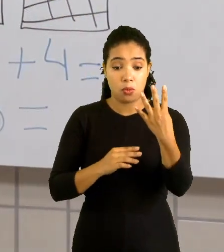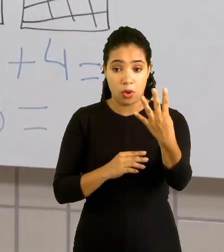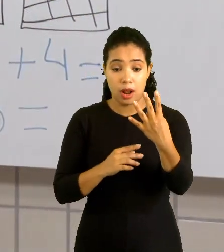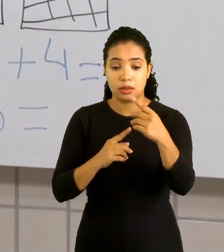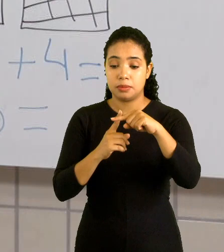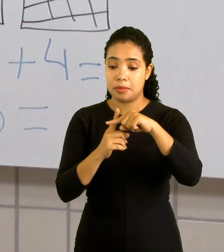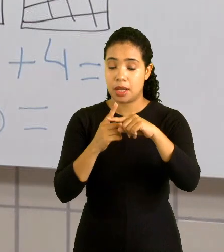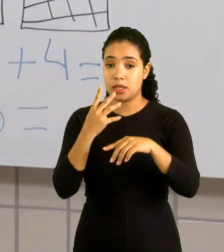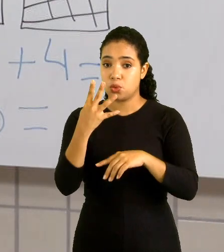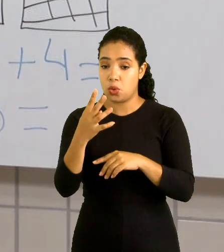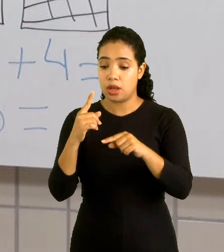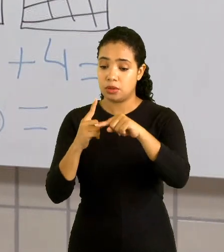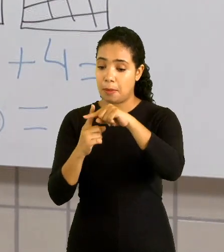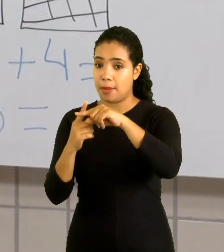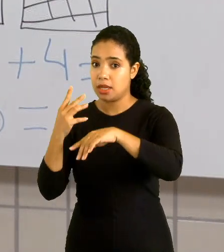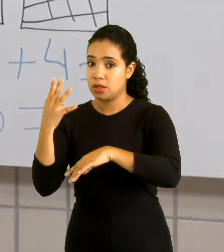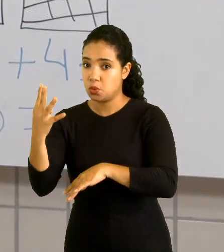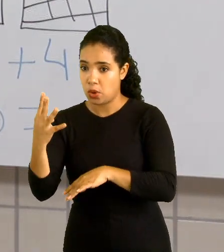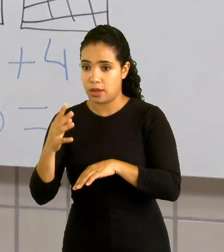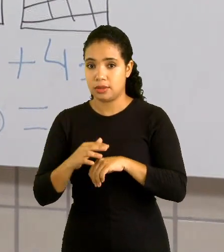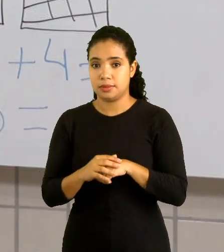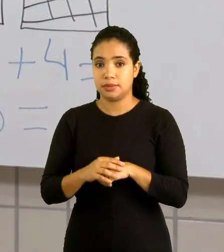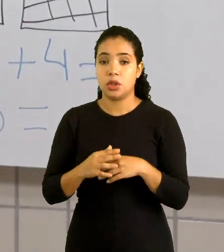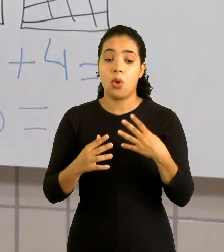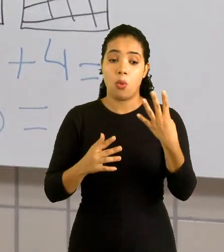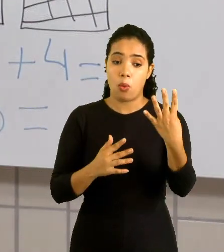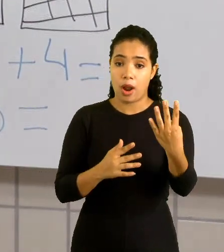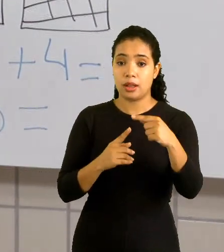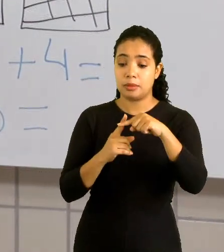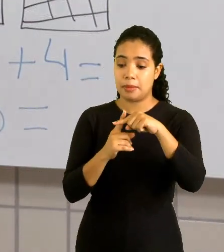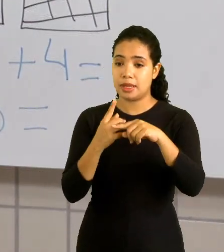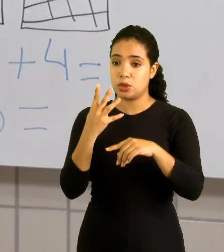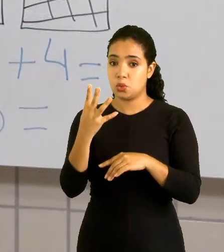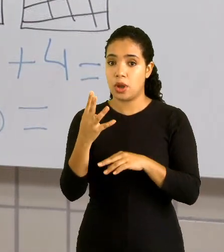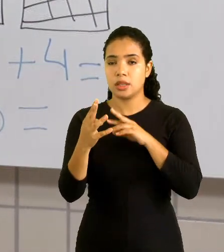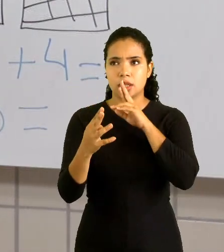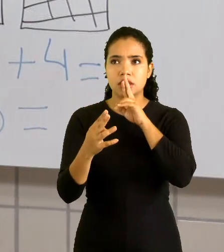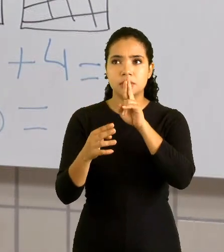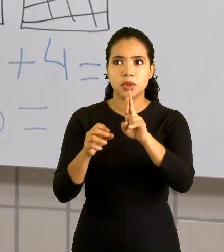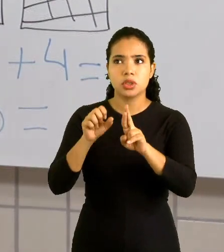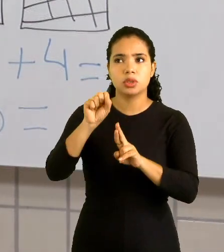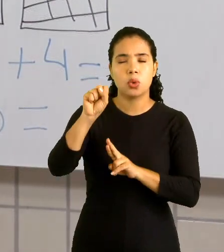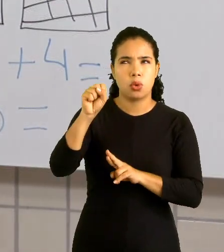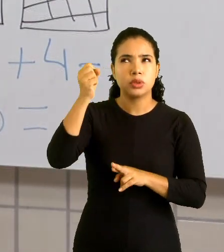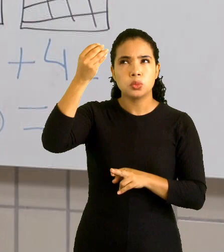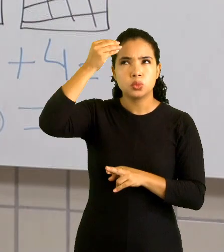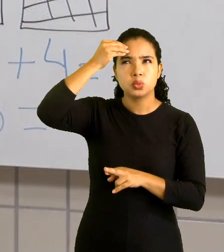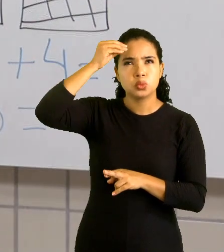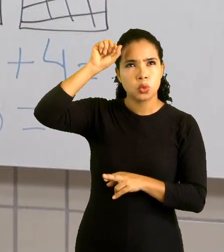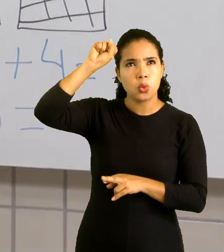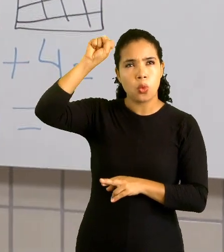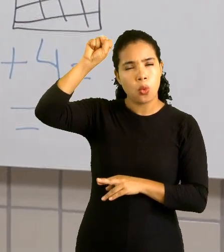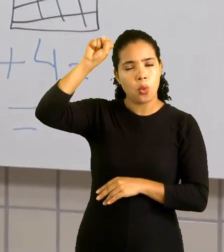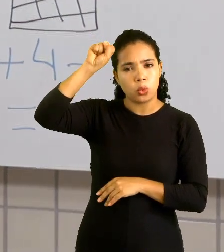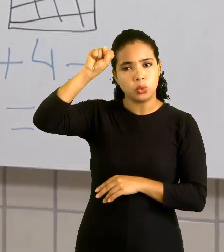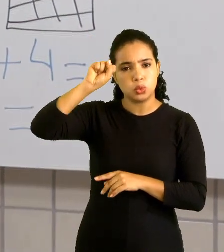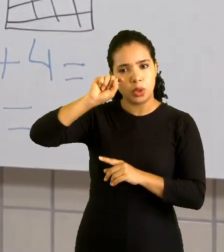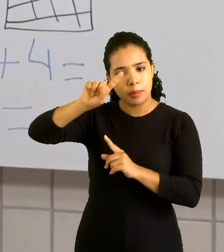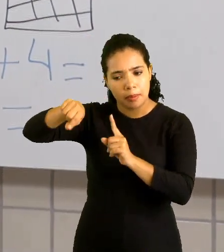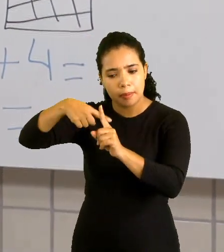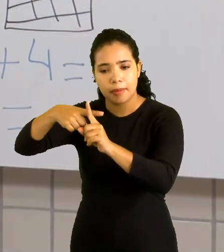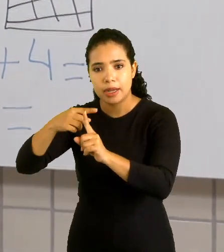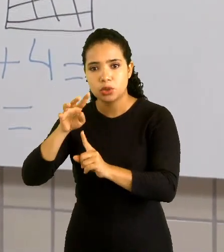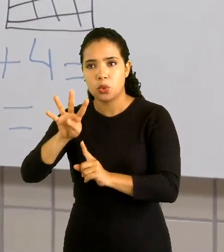mais 4 mais 4. 4 mais 4, 8. Coloquei 8 na minha cabecinha, vou contar mais 4.